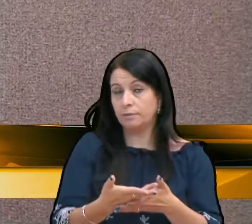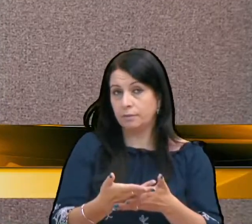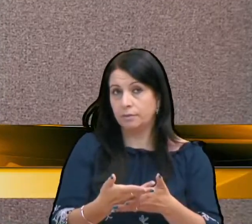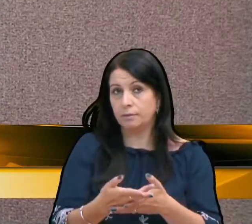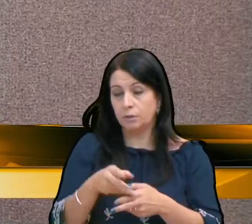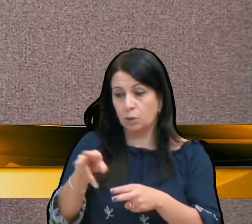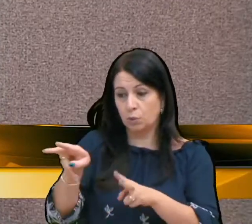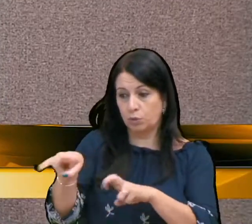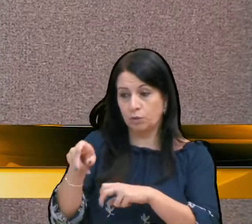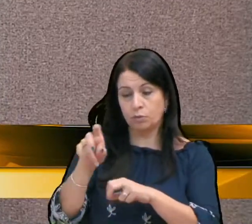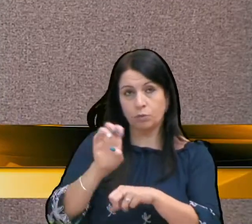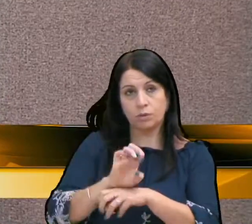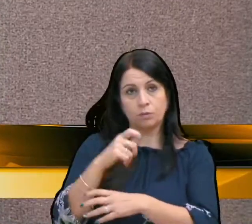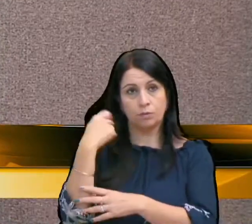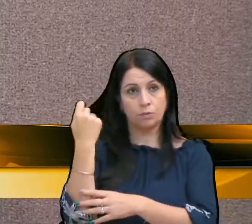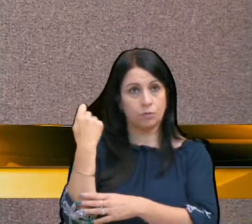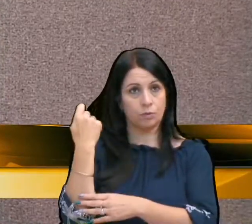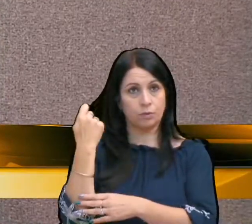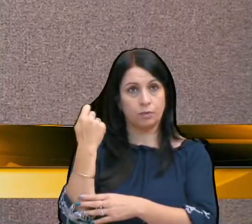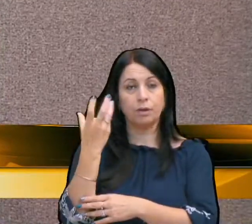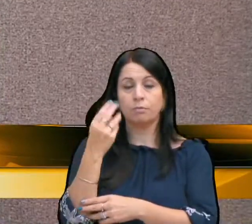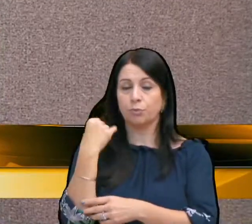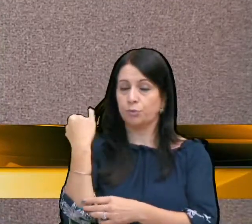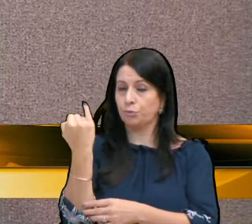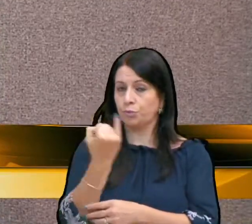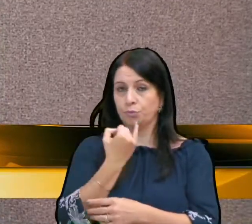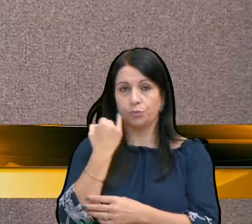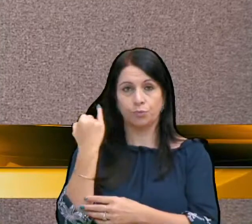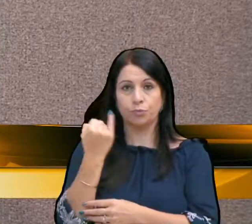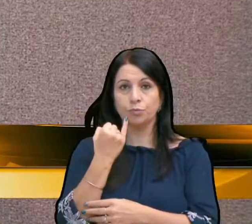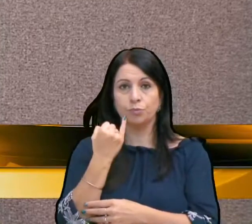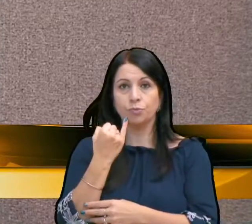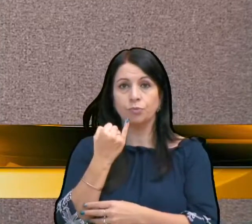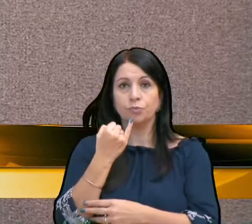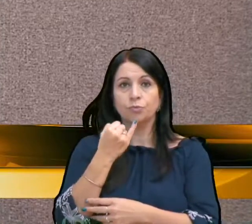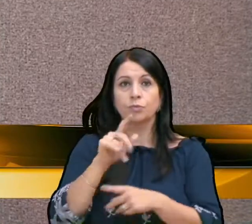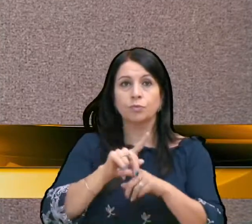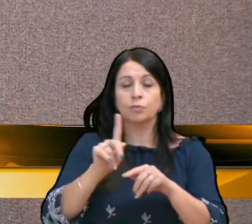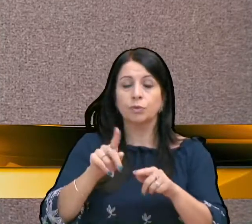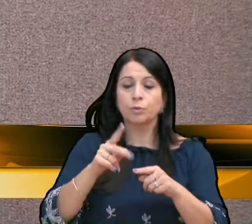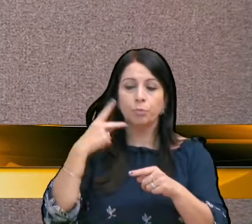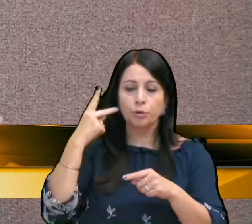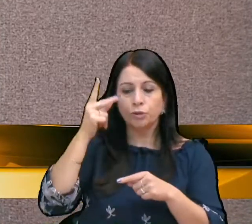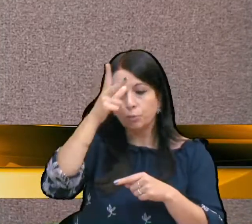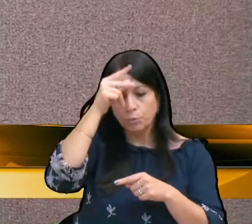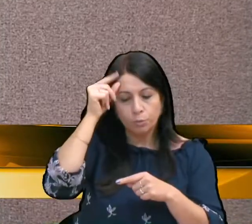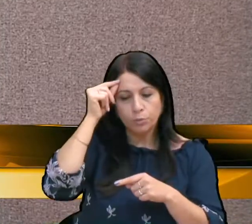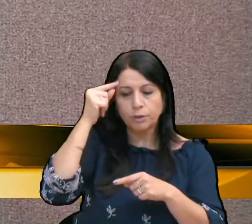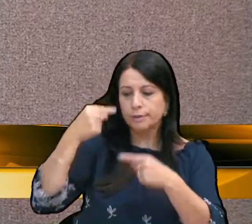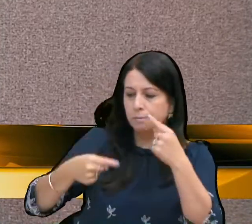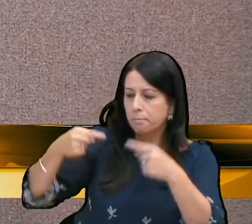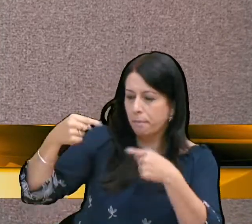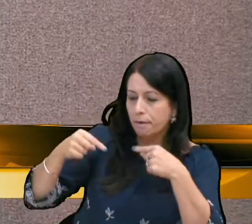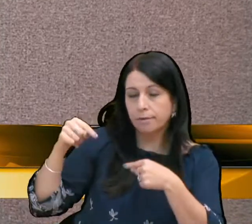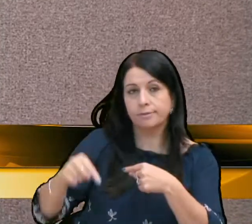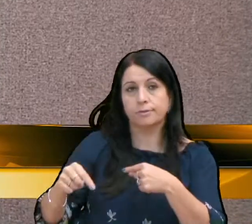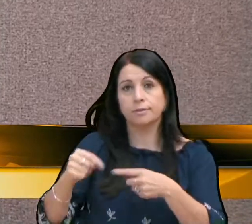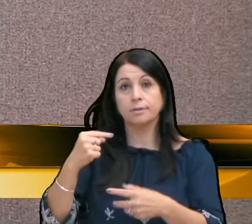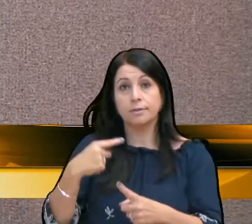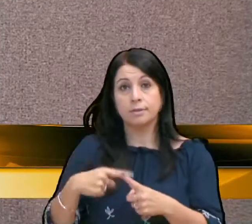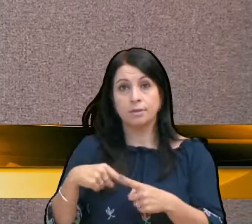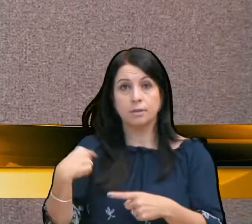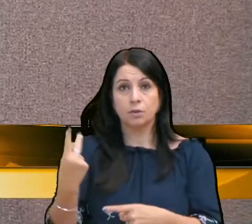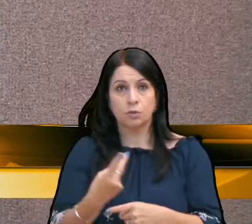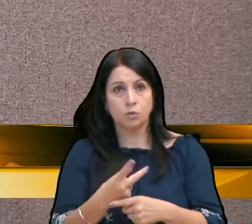do interior do estado do Rio Grande do Sul, muito importante no sentido de promoção de políticas públicas, debates trazidos para cá. E aqui